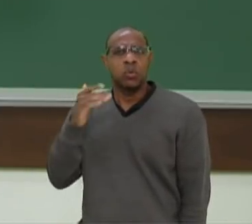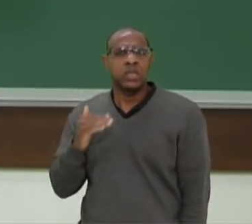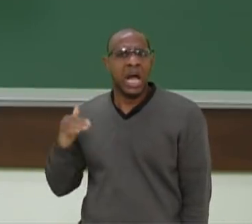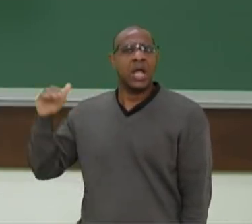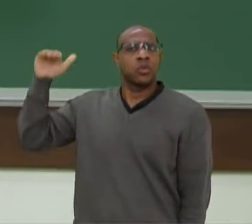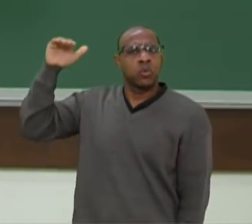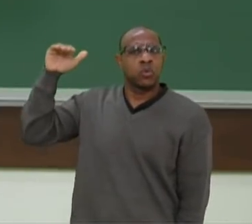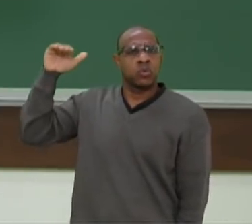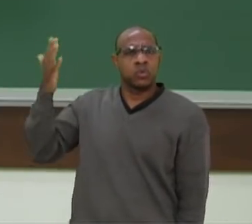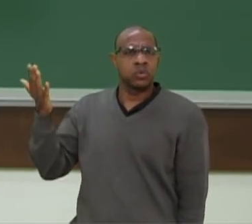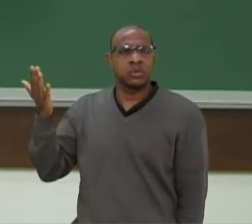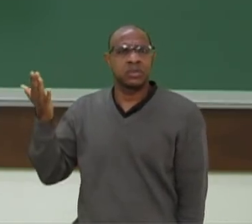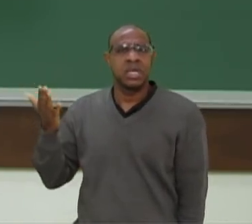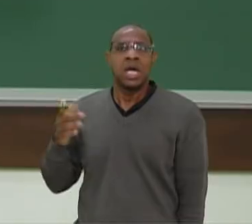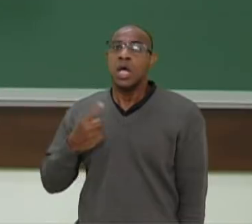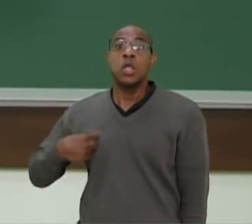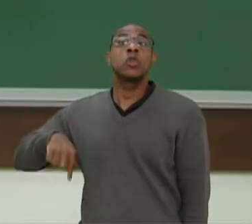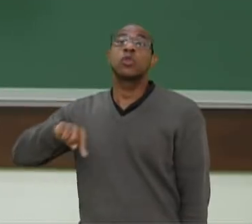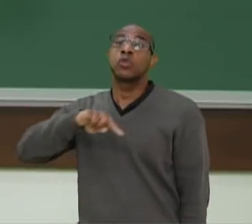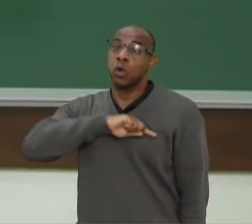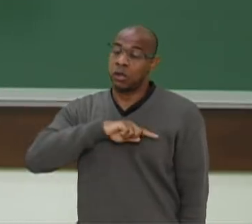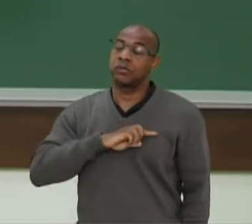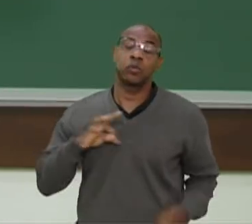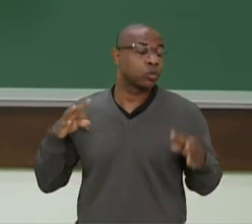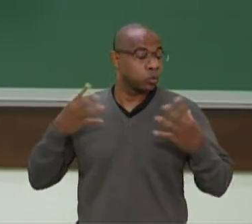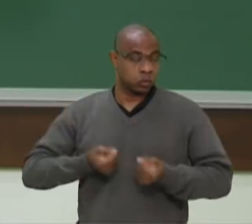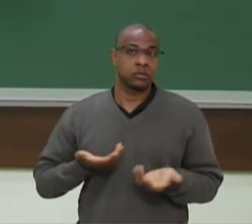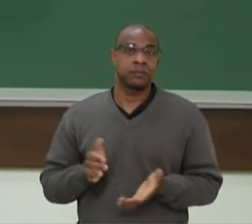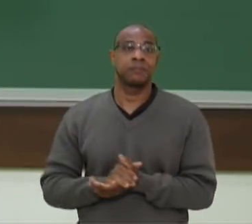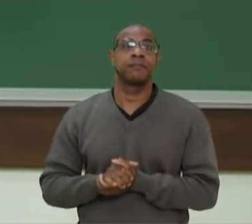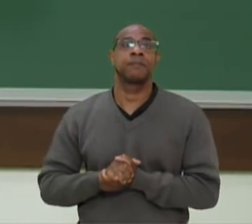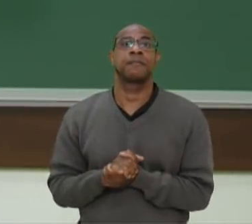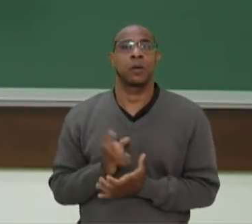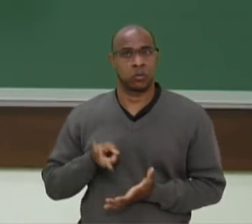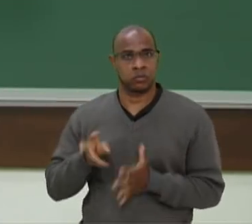adultos, enfim, com todos nós. Vamos continuar?